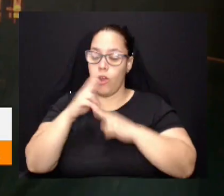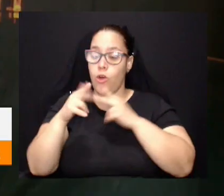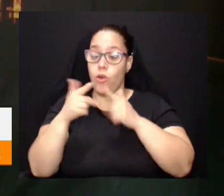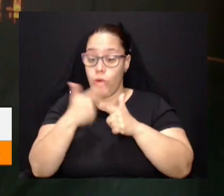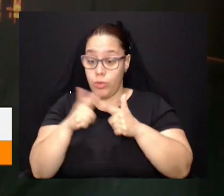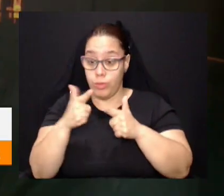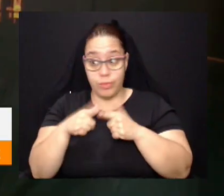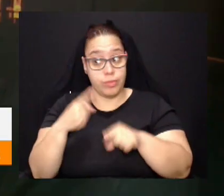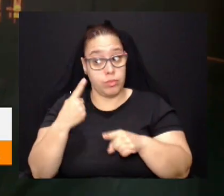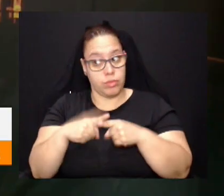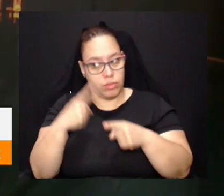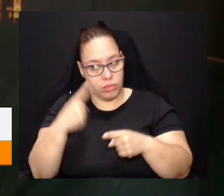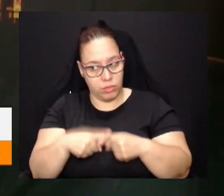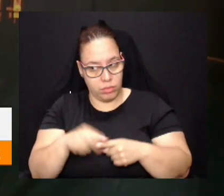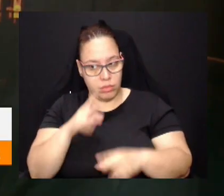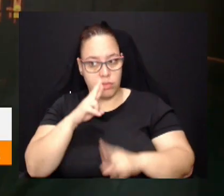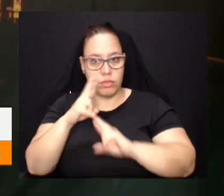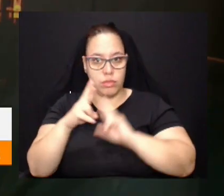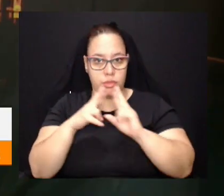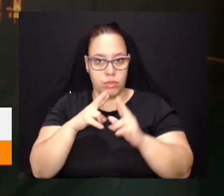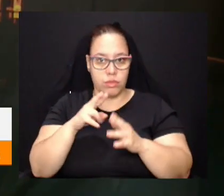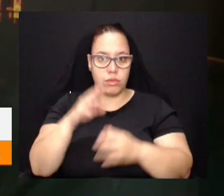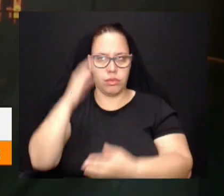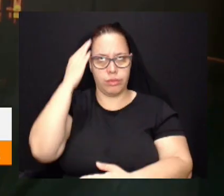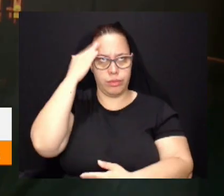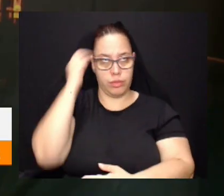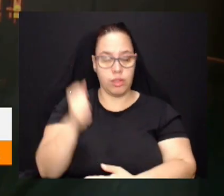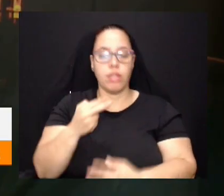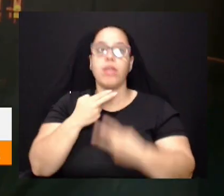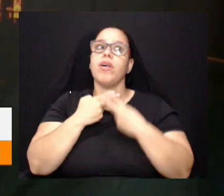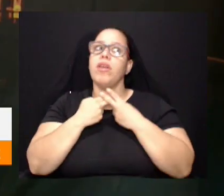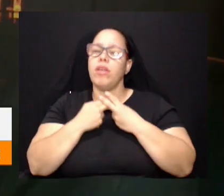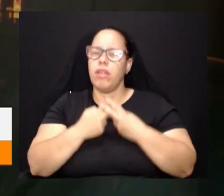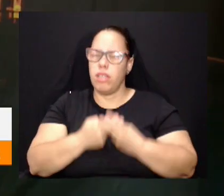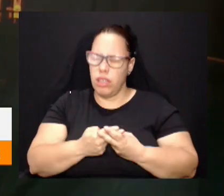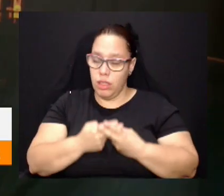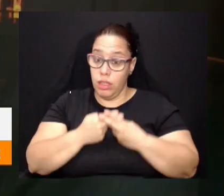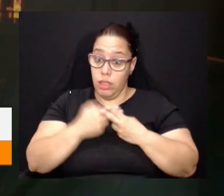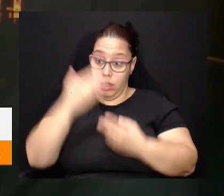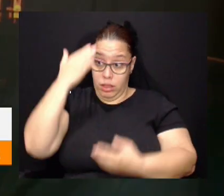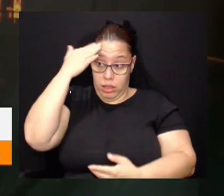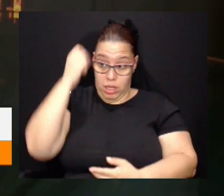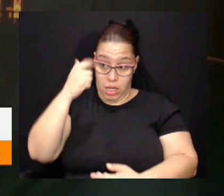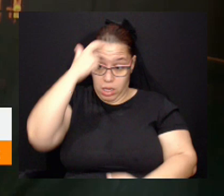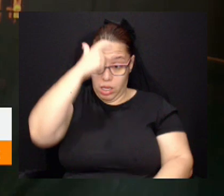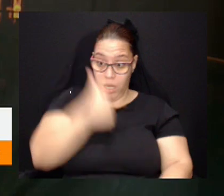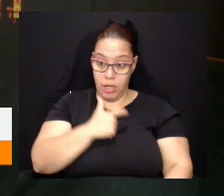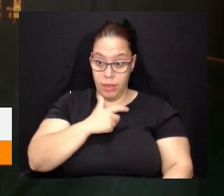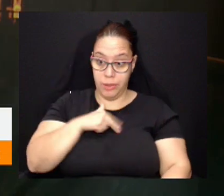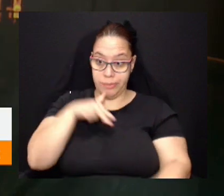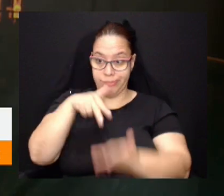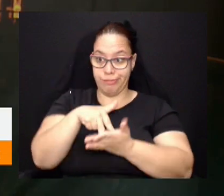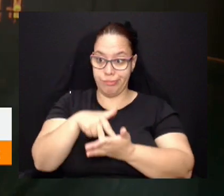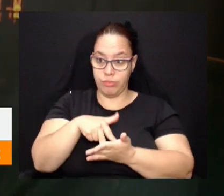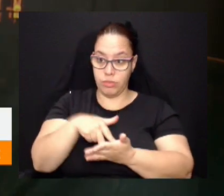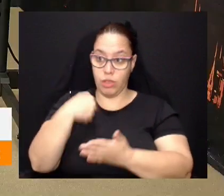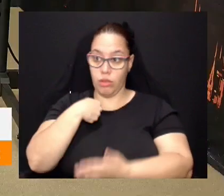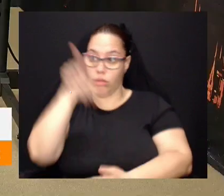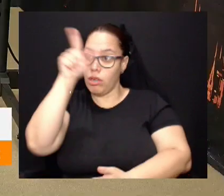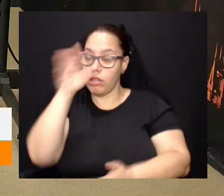resolver conflito a gente tem que ter discernimento, paciência e saber quem somos, onde estamos e para onde queremos chegar,